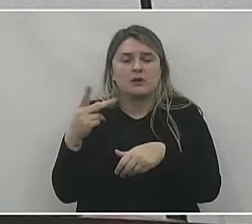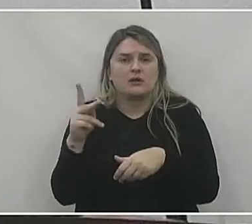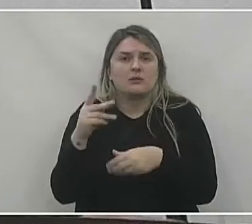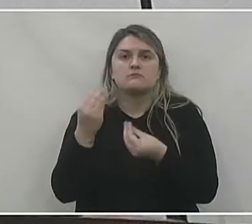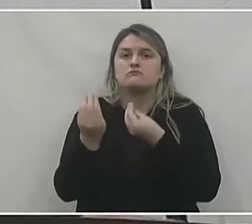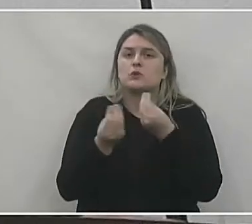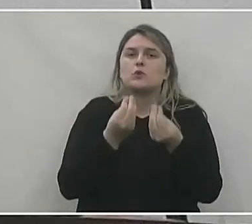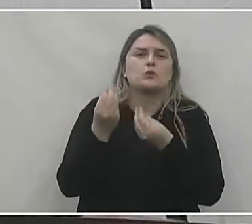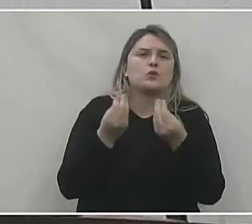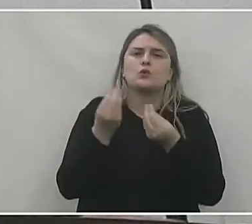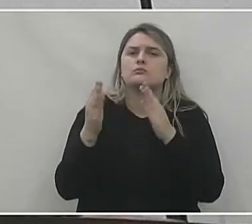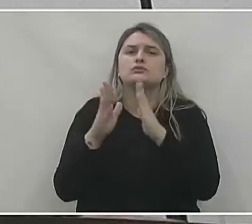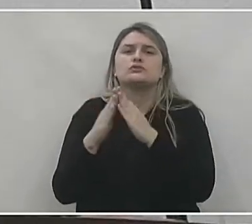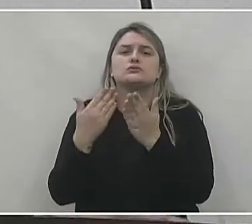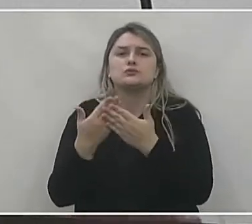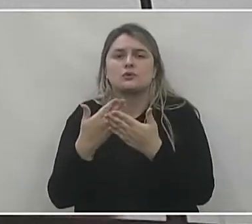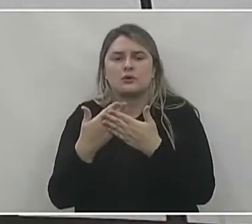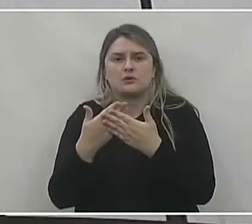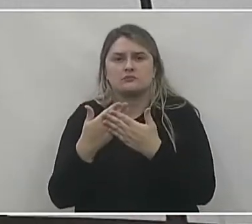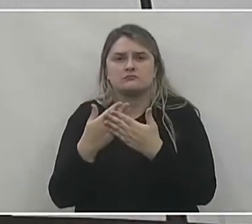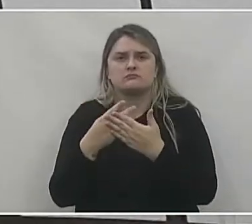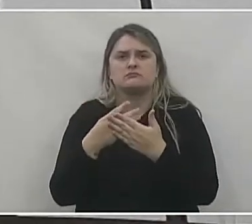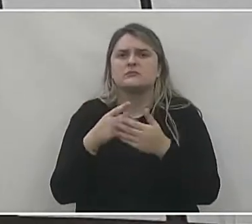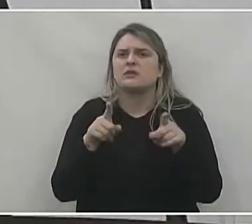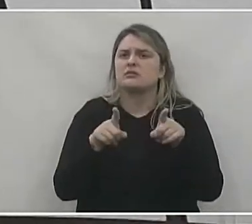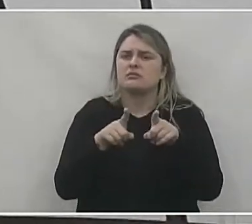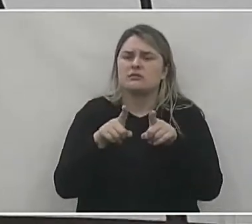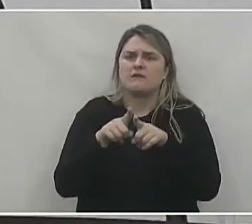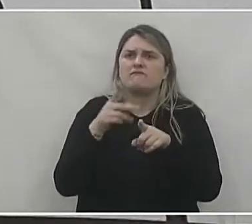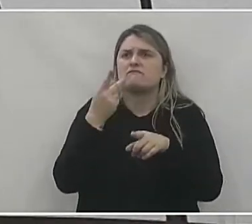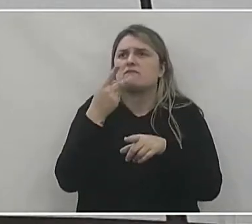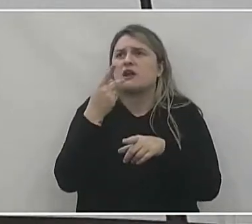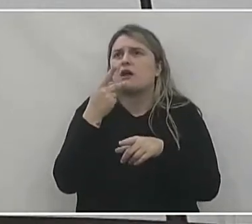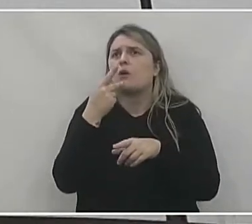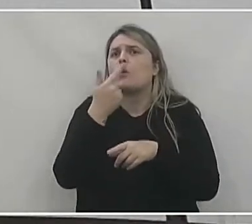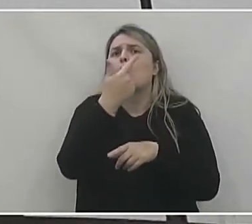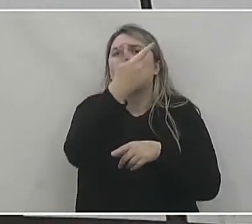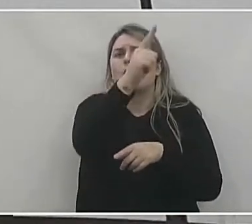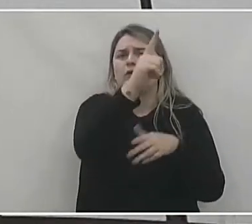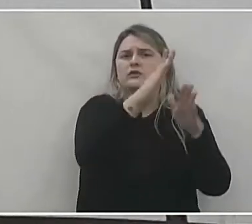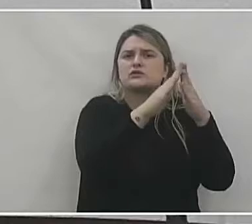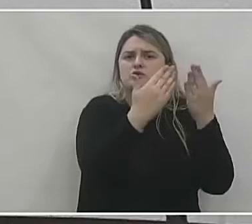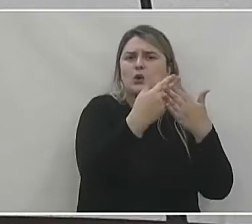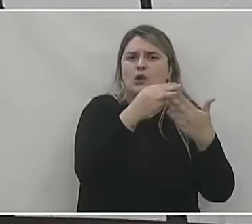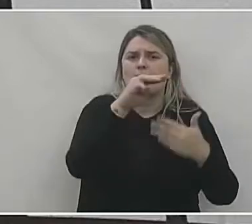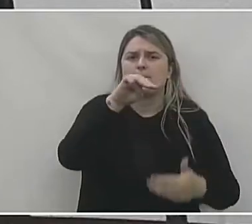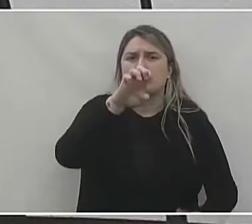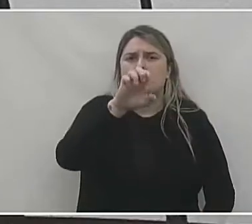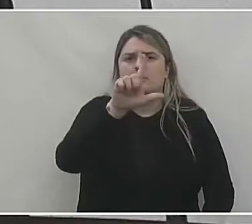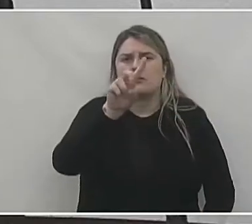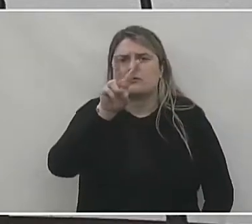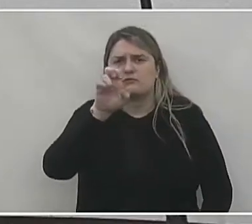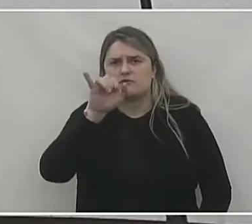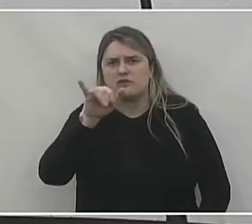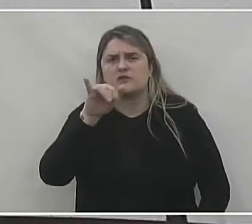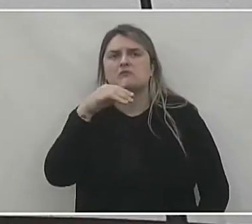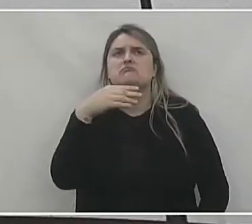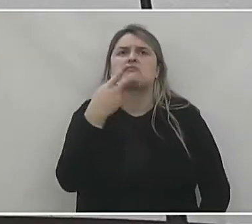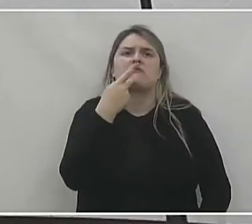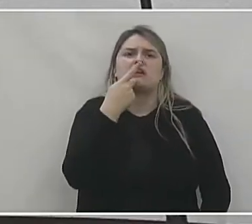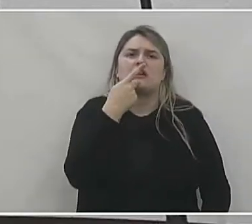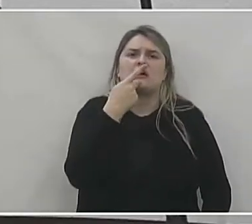de como está o Colégio São Cristóvão. Para não falar do Colégio São Cristóvão, eu podia falar do Melvin Jones, eu podia falar da escola